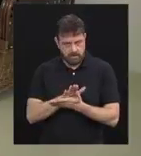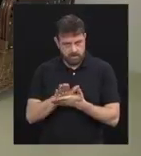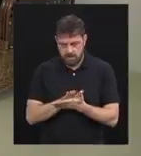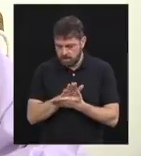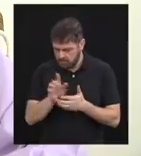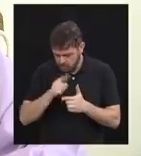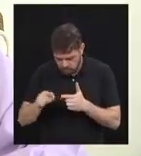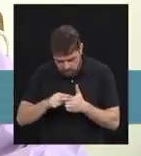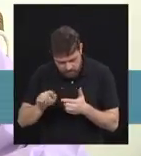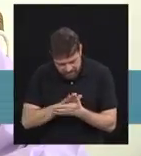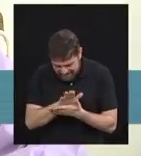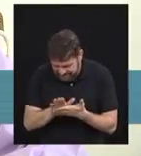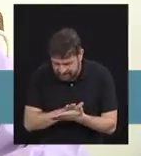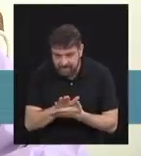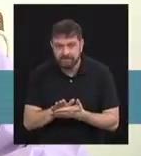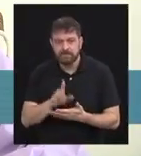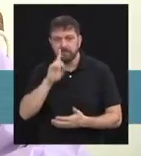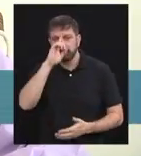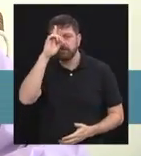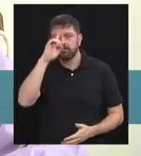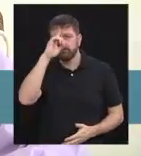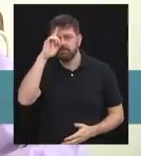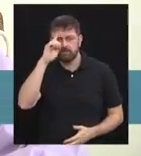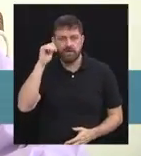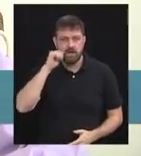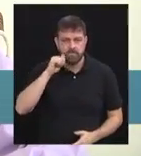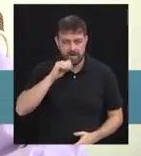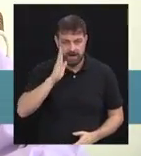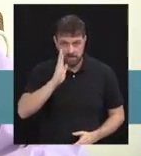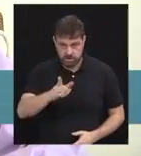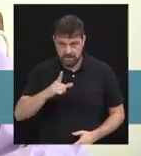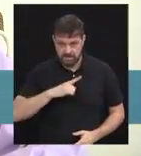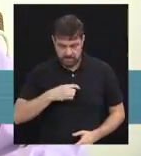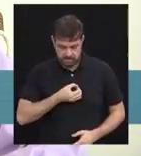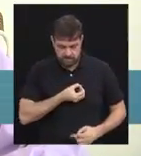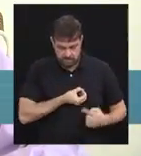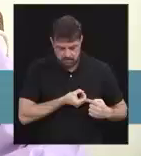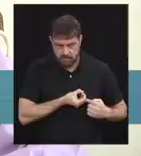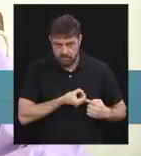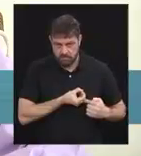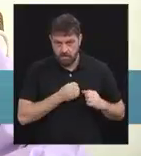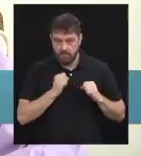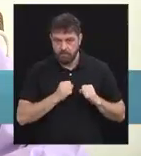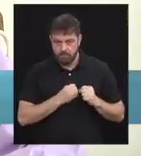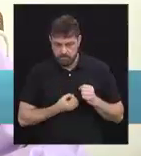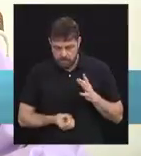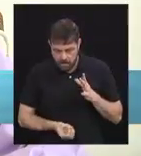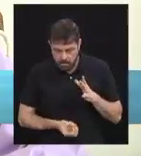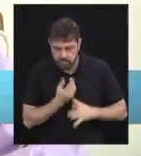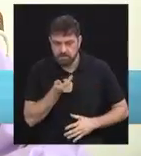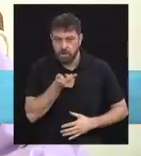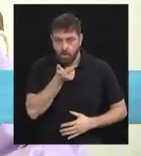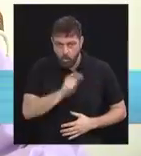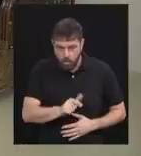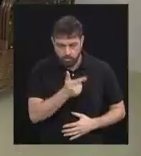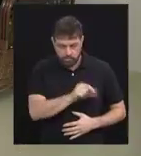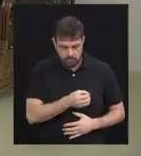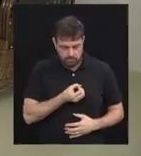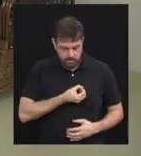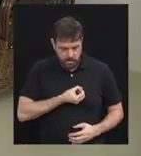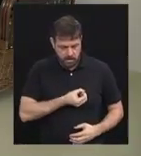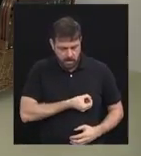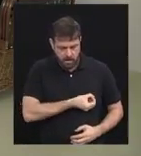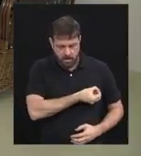essa possibilidade. Outra dúvida. Se a mulher já teve um tumor benigno, ela pode ter outro benigno ou um maligno?